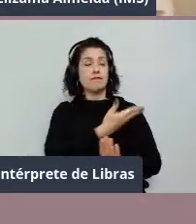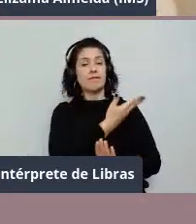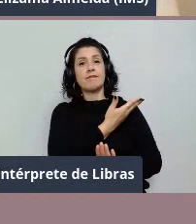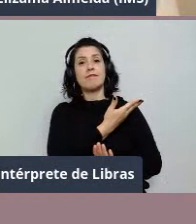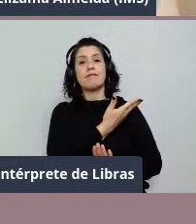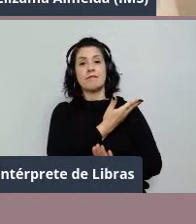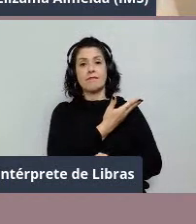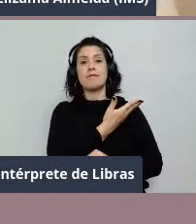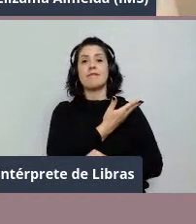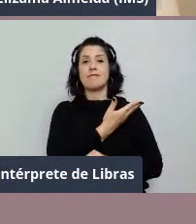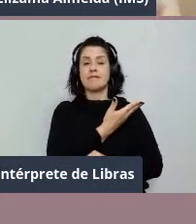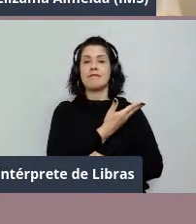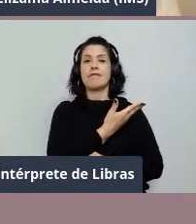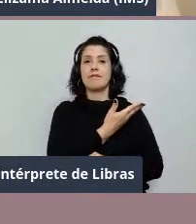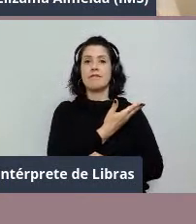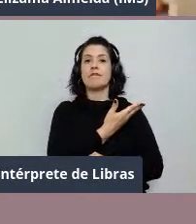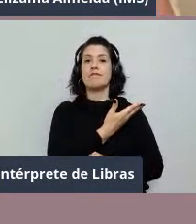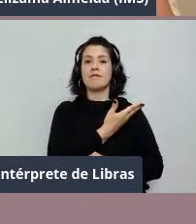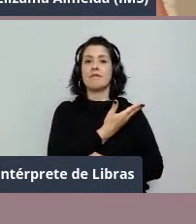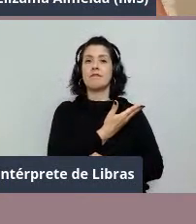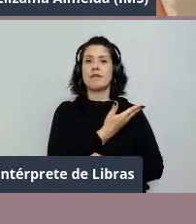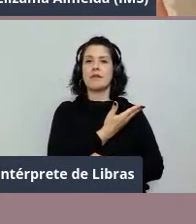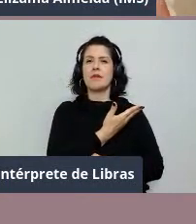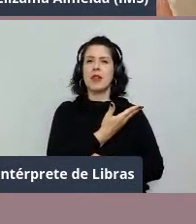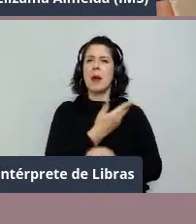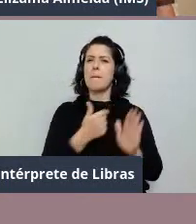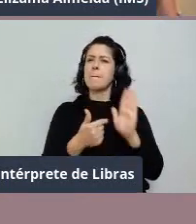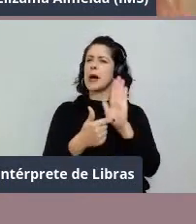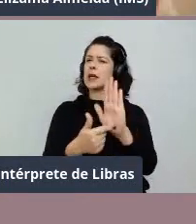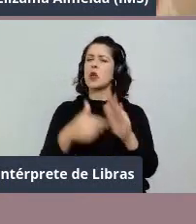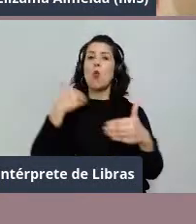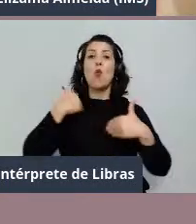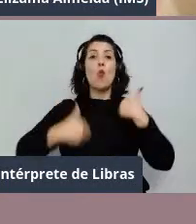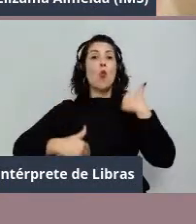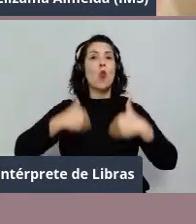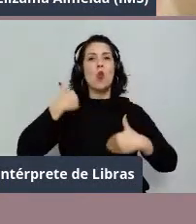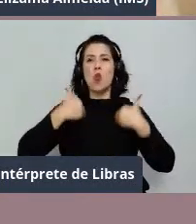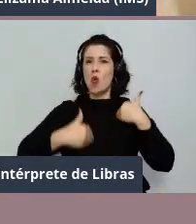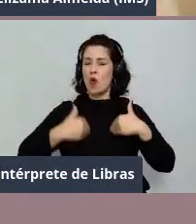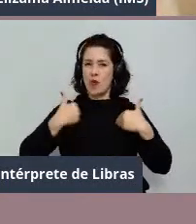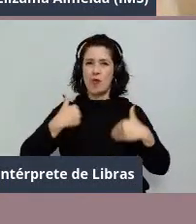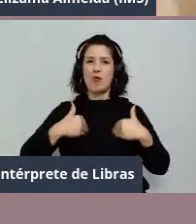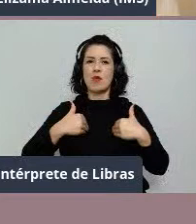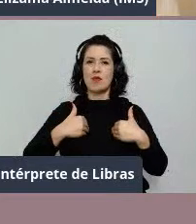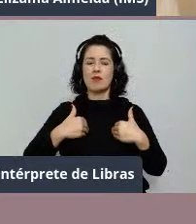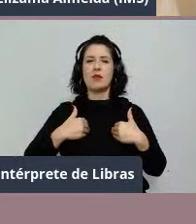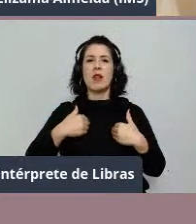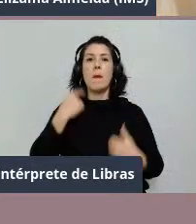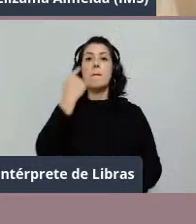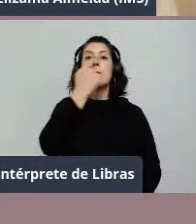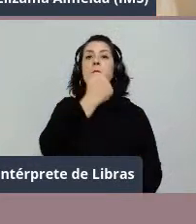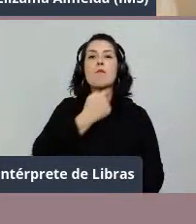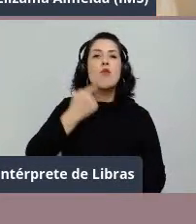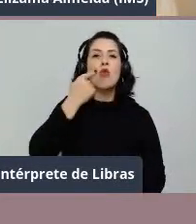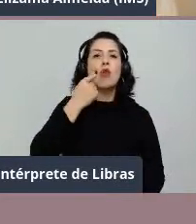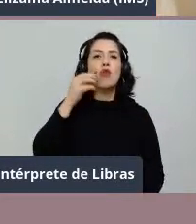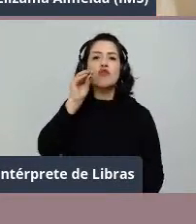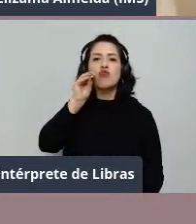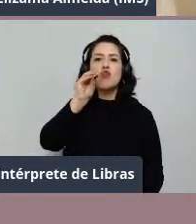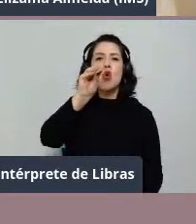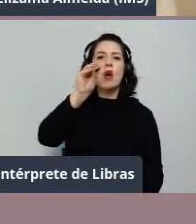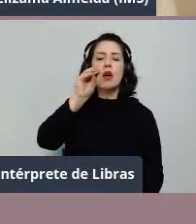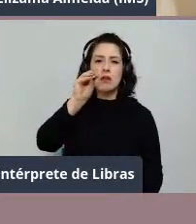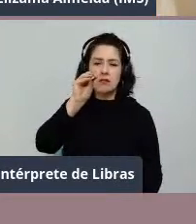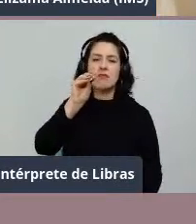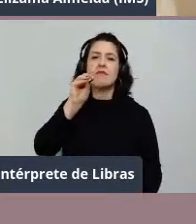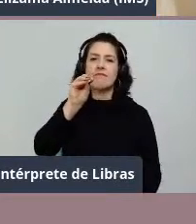essa aparição, né? A aparição do corpo, a aparição não só do corpo como da boca também.